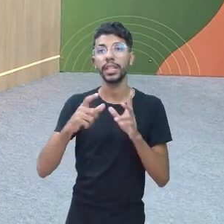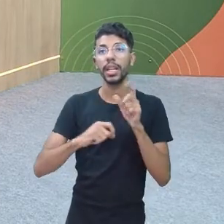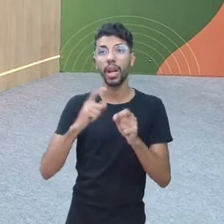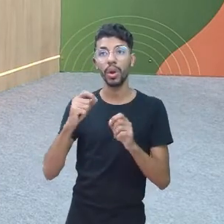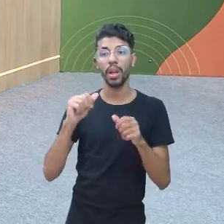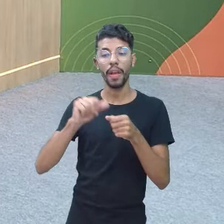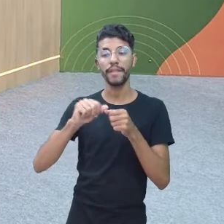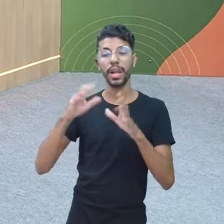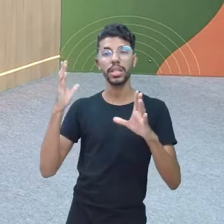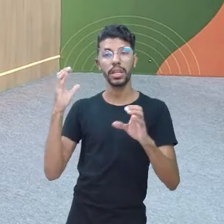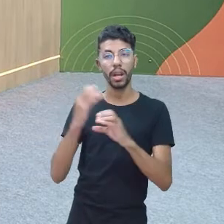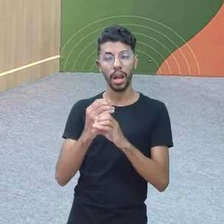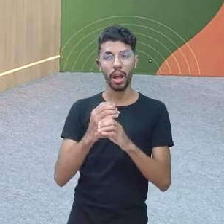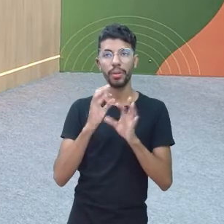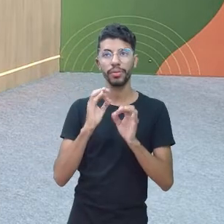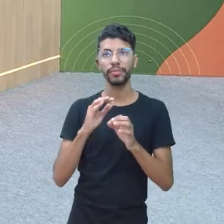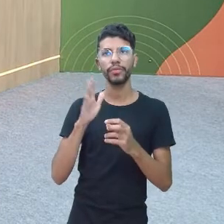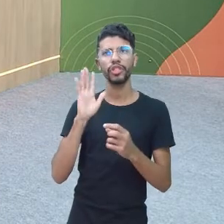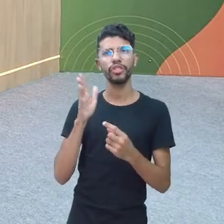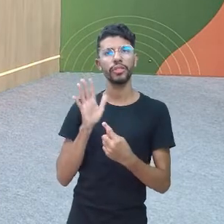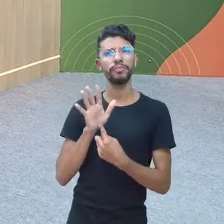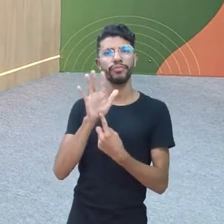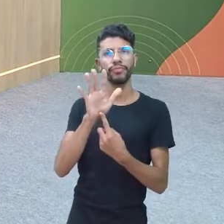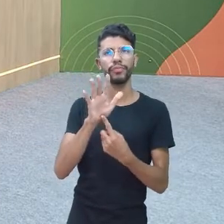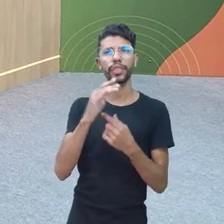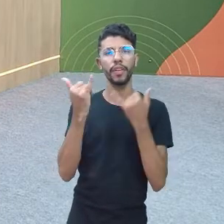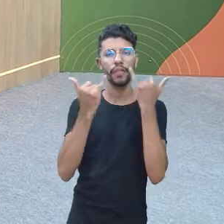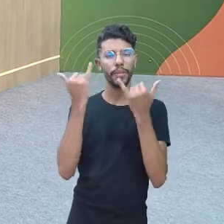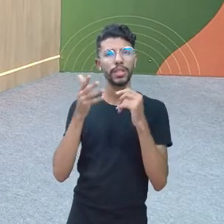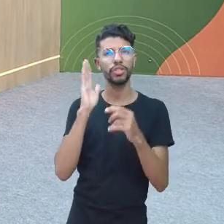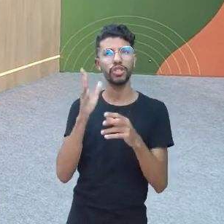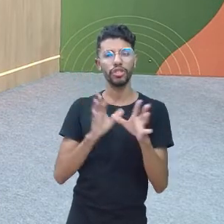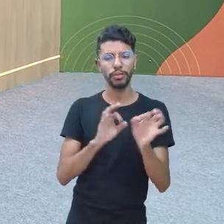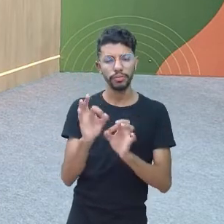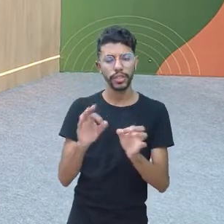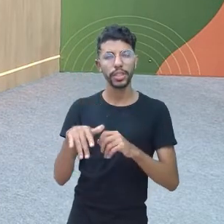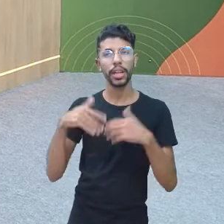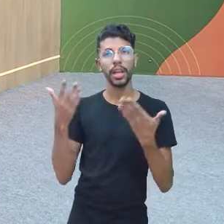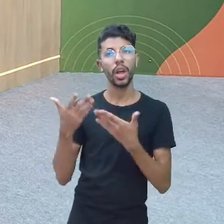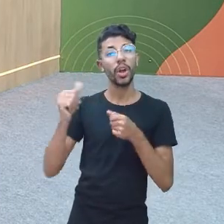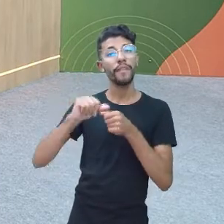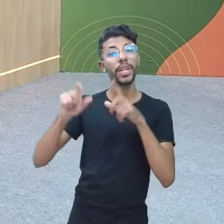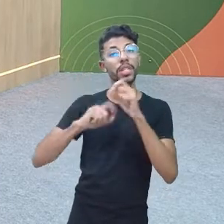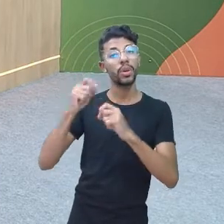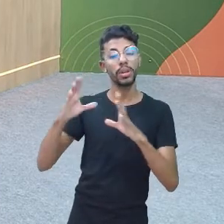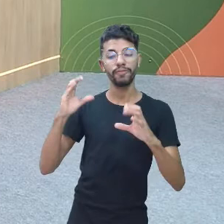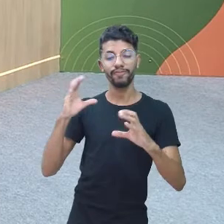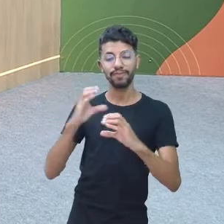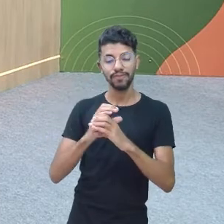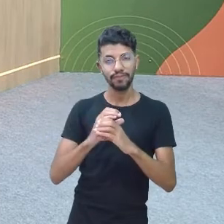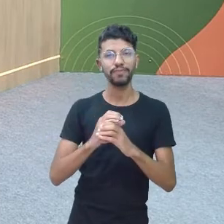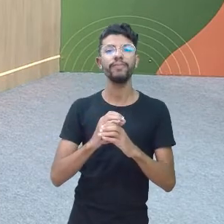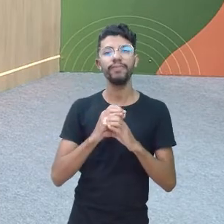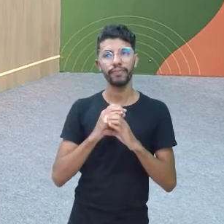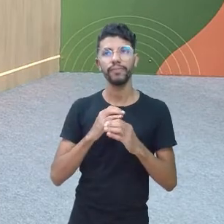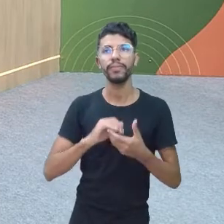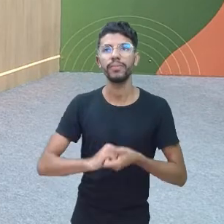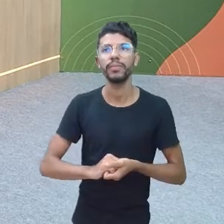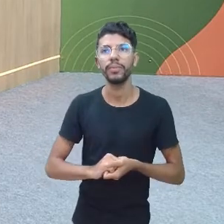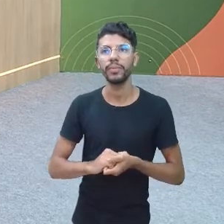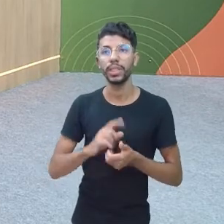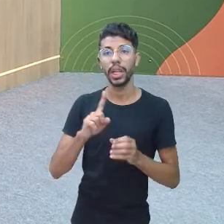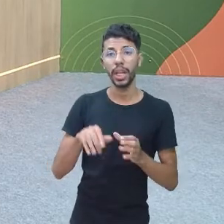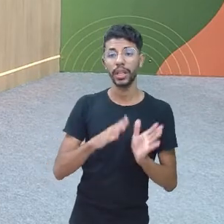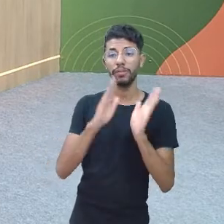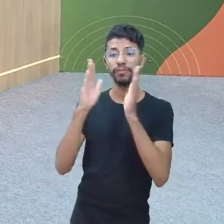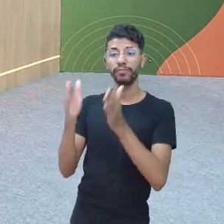destaquei as informações, já coloquei em ordem, já fiz o meu planejamento e agora eu vou executar, eu vou fazer as continhas, tá certo?